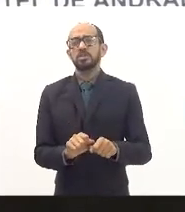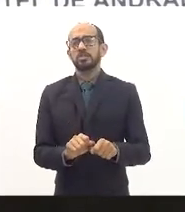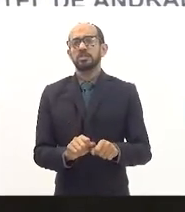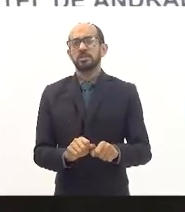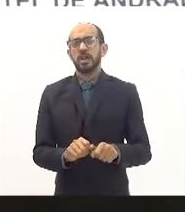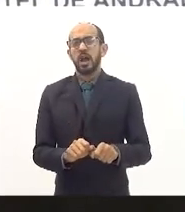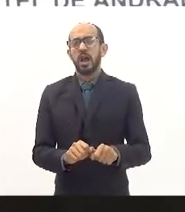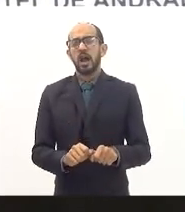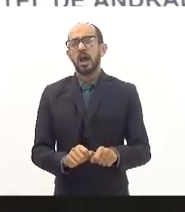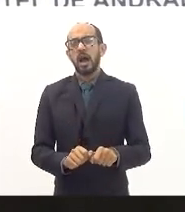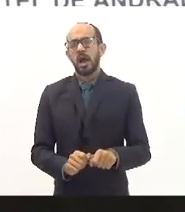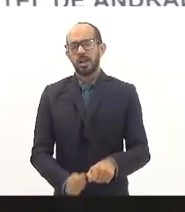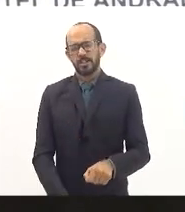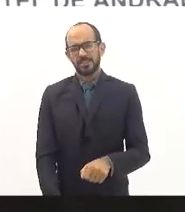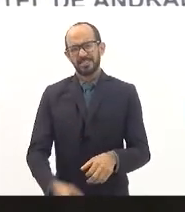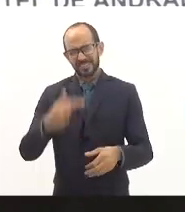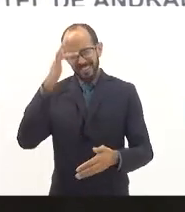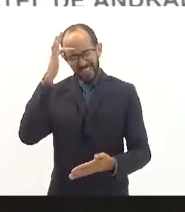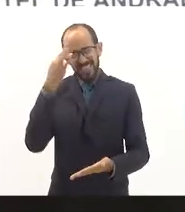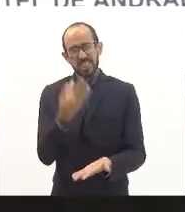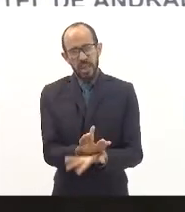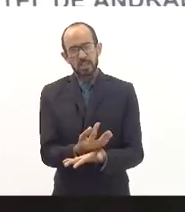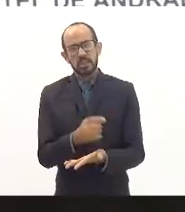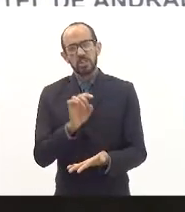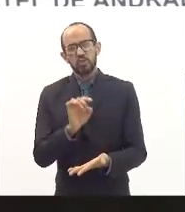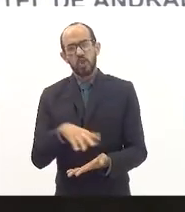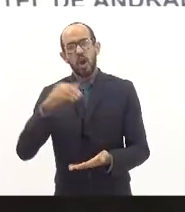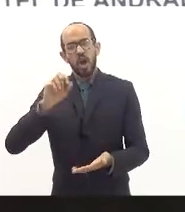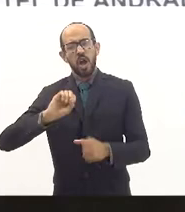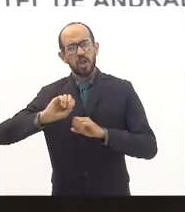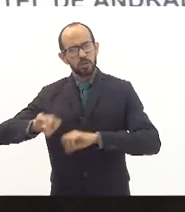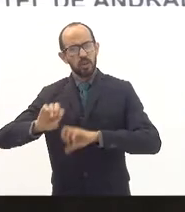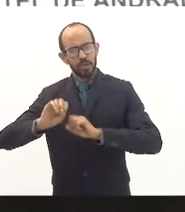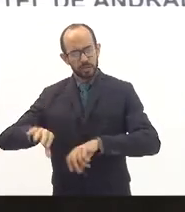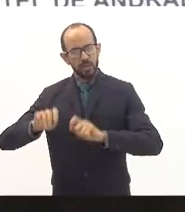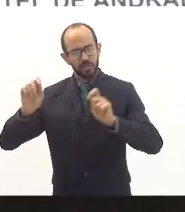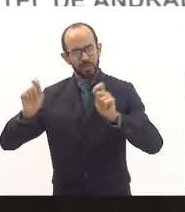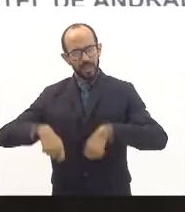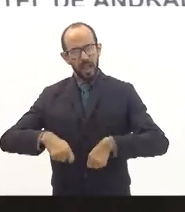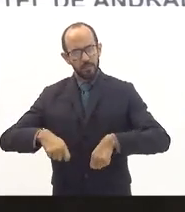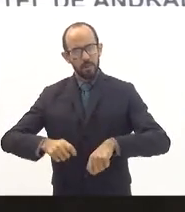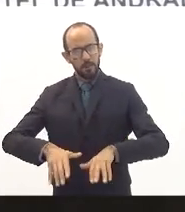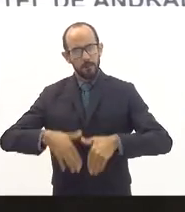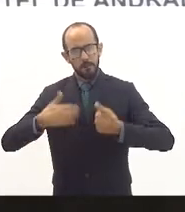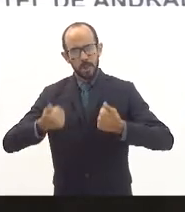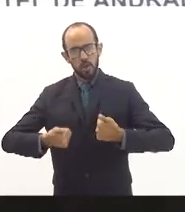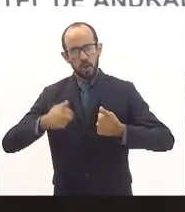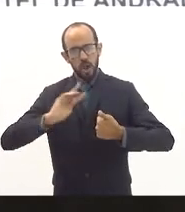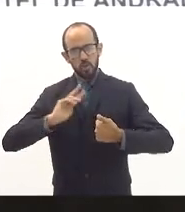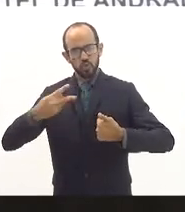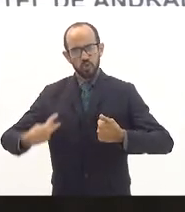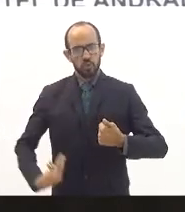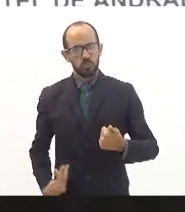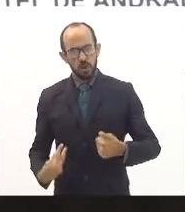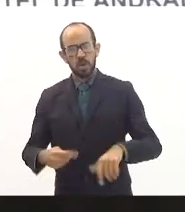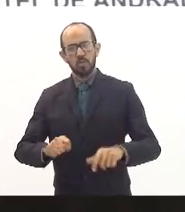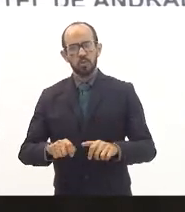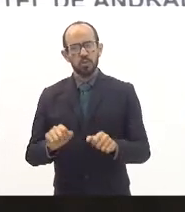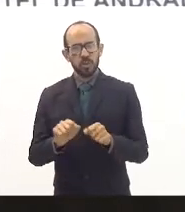convicção de que somente a educação pode aprimorar o ser humano,